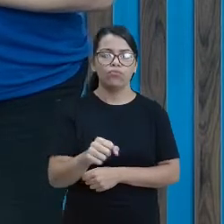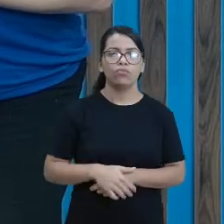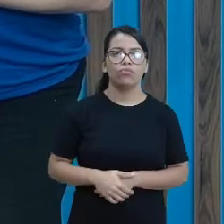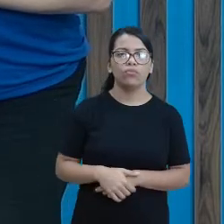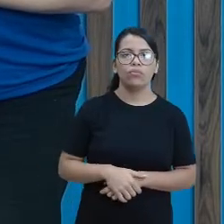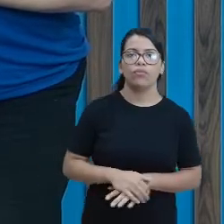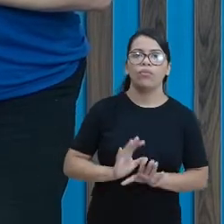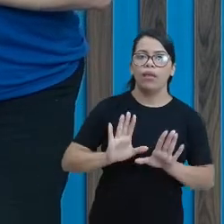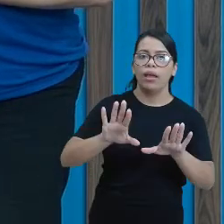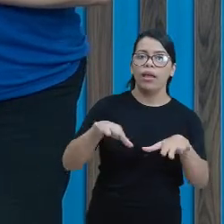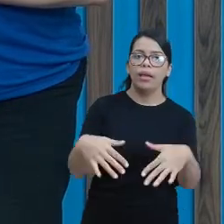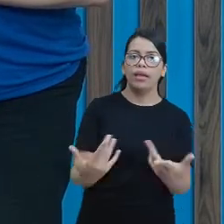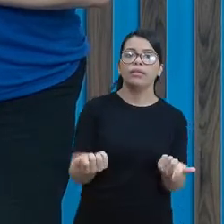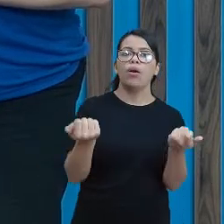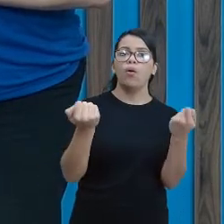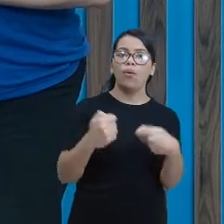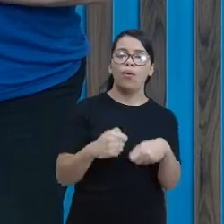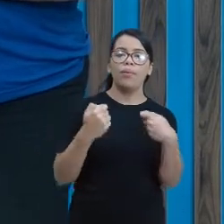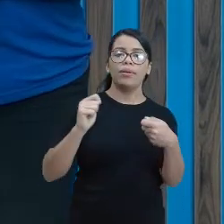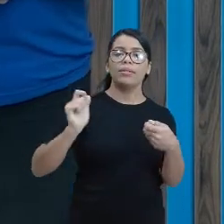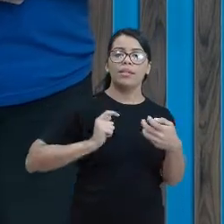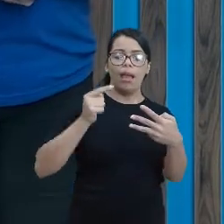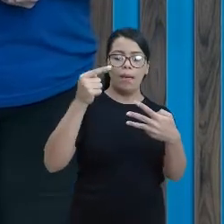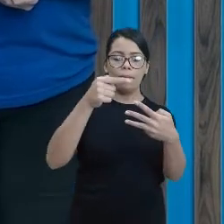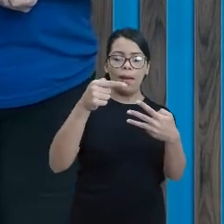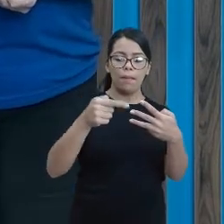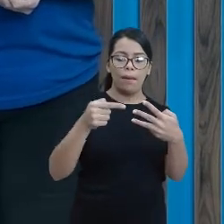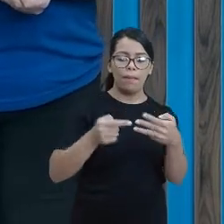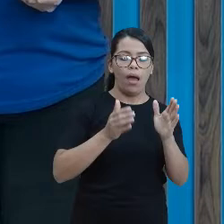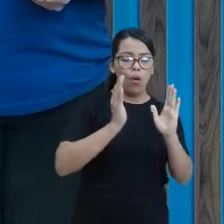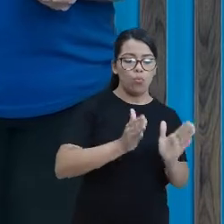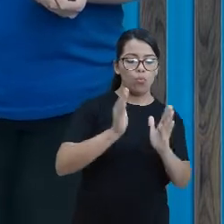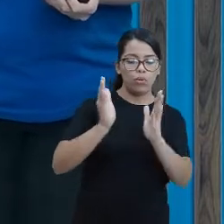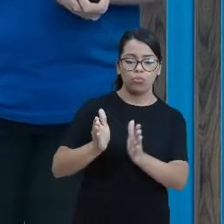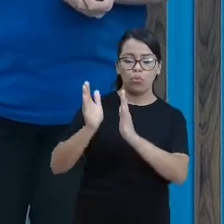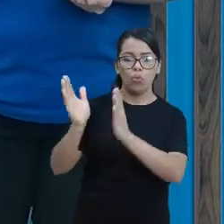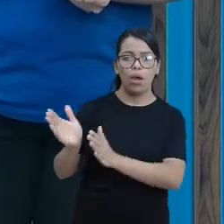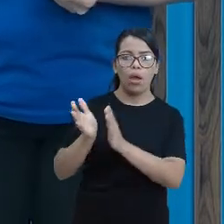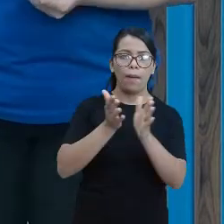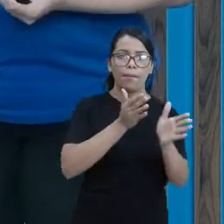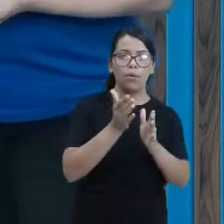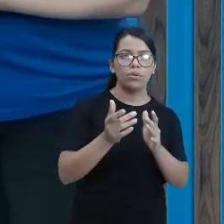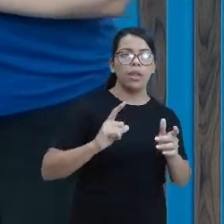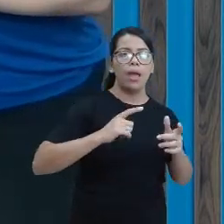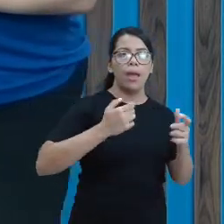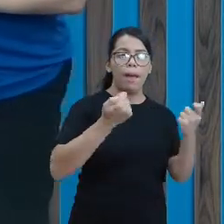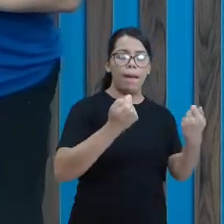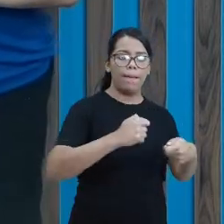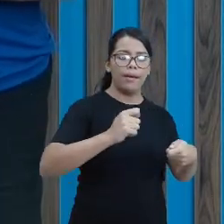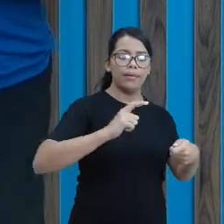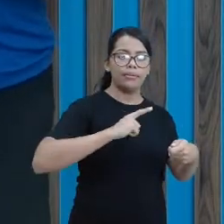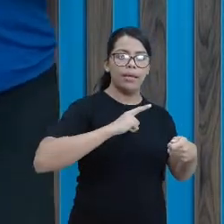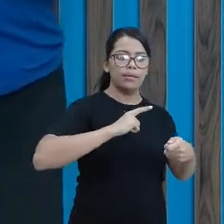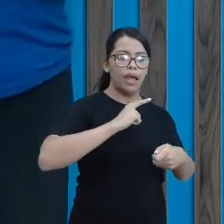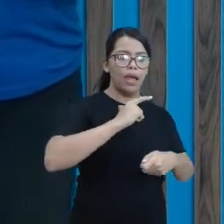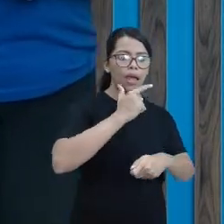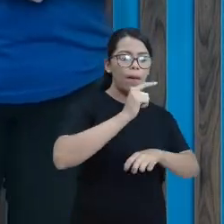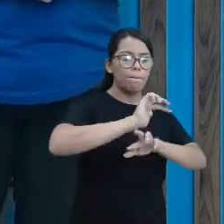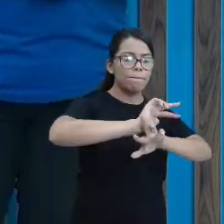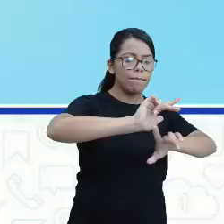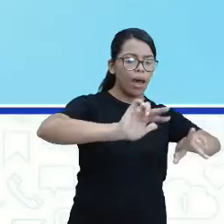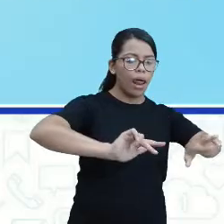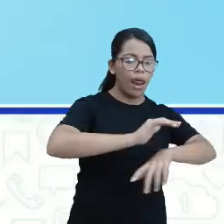que aconteçam essas três etapas aí, né? Que haja a variabilidade de indivíduos de uma